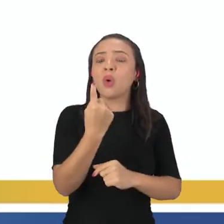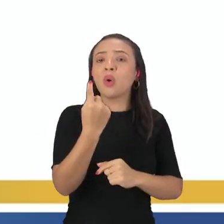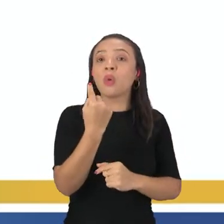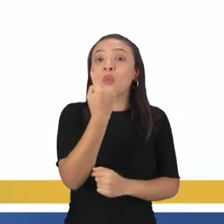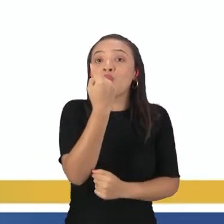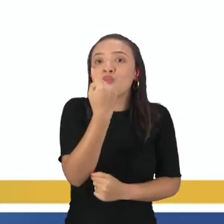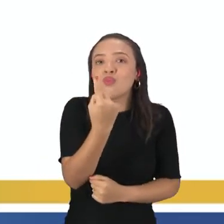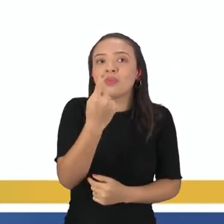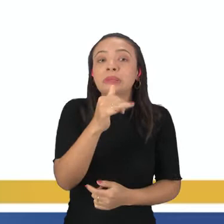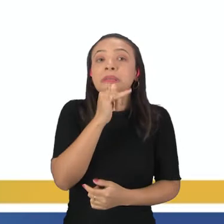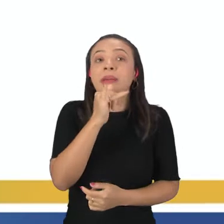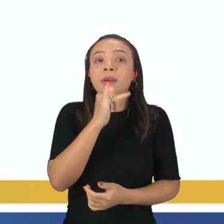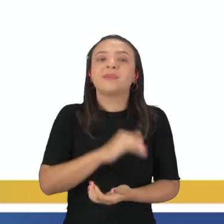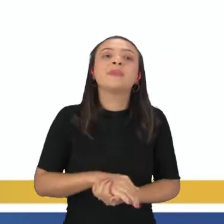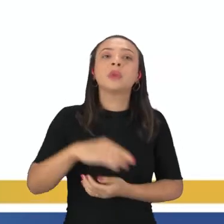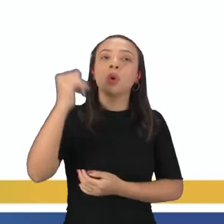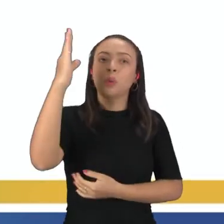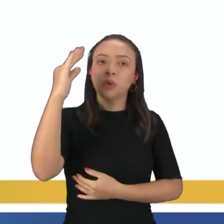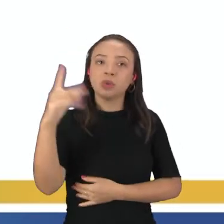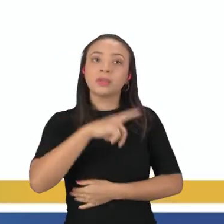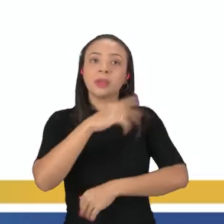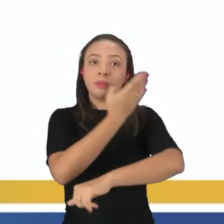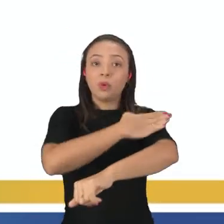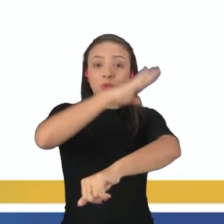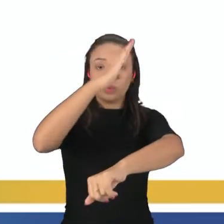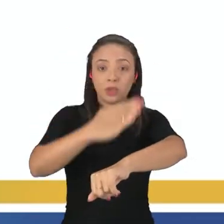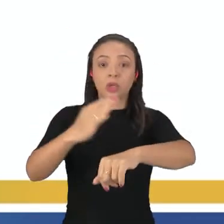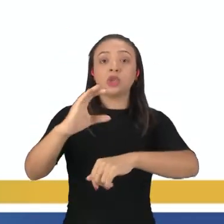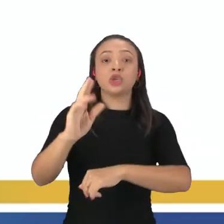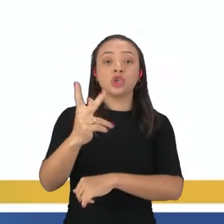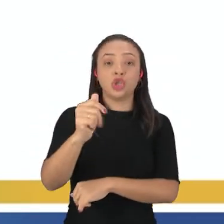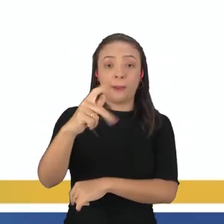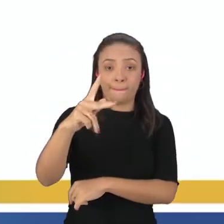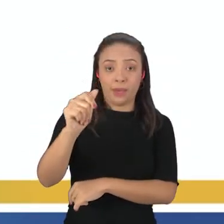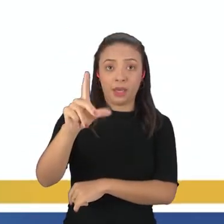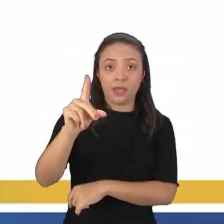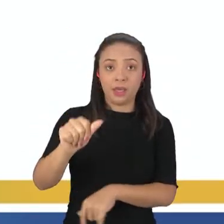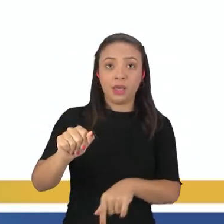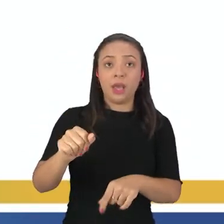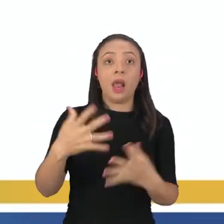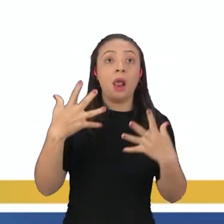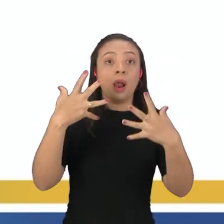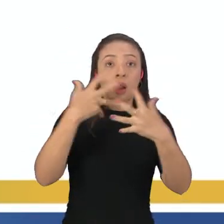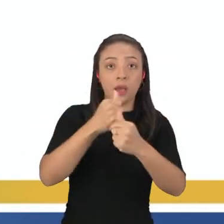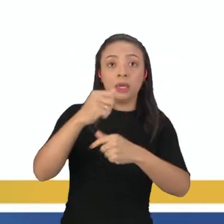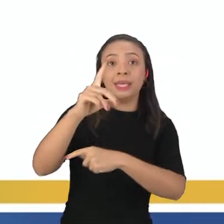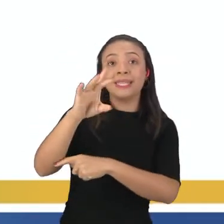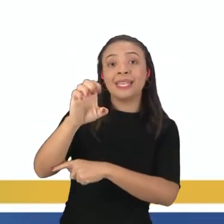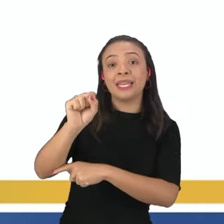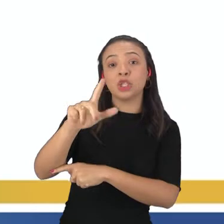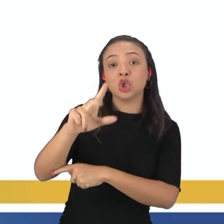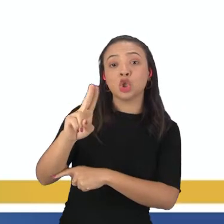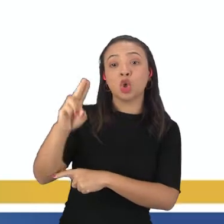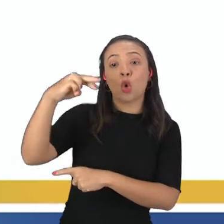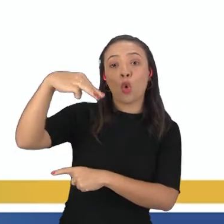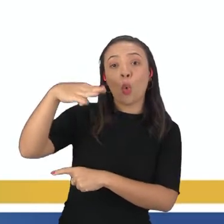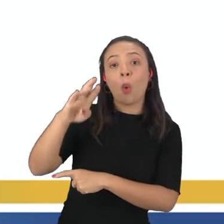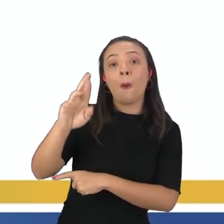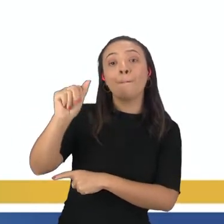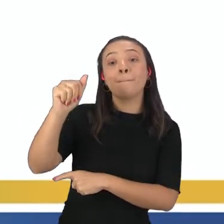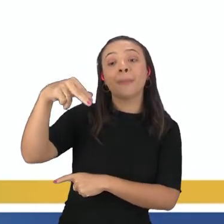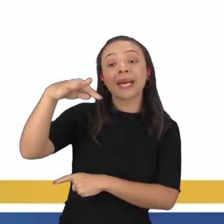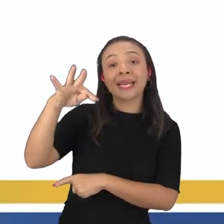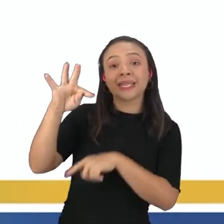com um. Por exemplo, o Brasil possui montanha e chapada deslumbrante. Nesse caso, quando eu